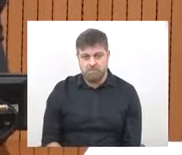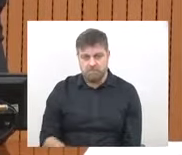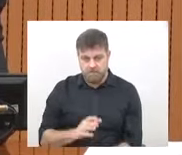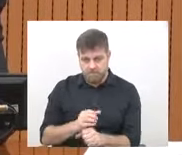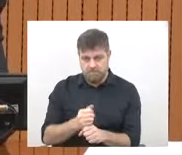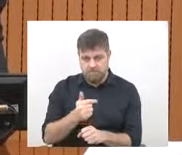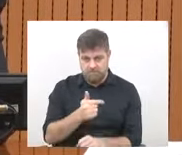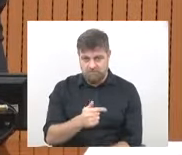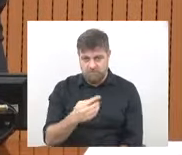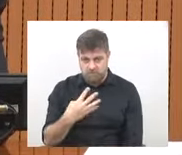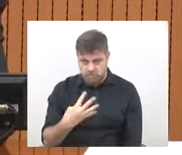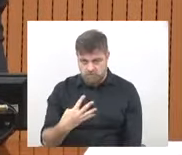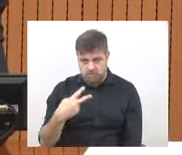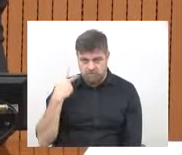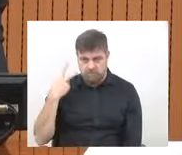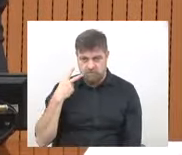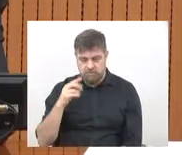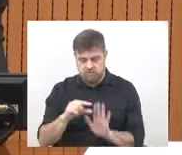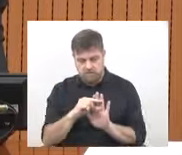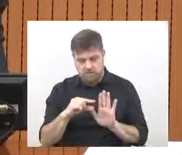24 votos favoráveis.